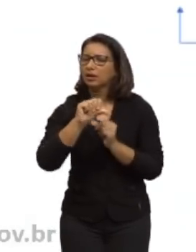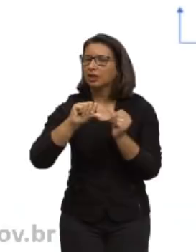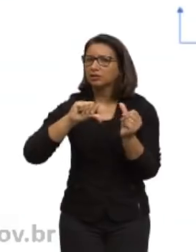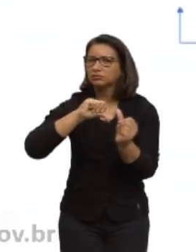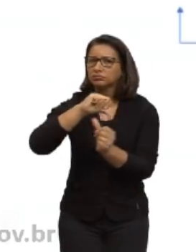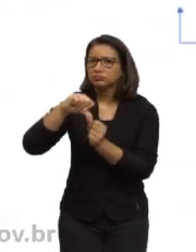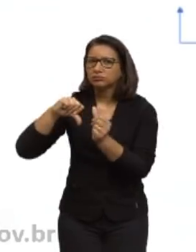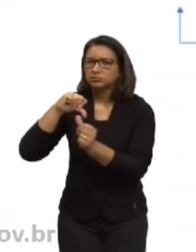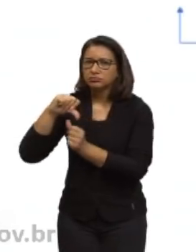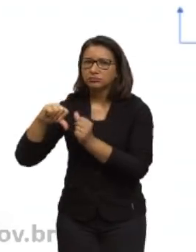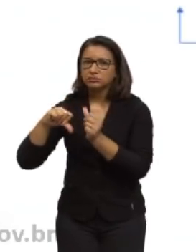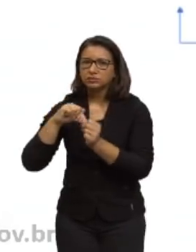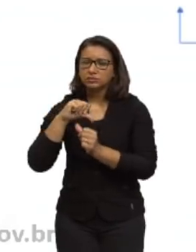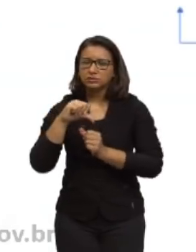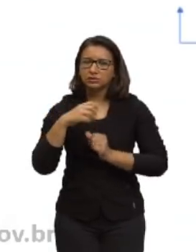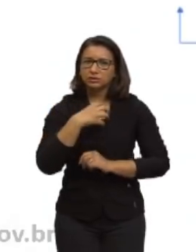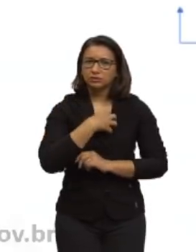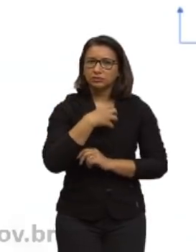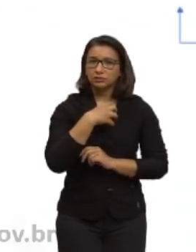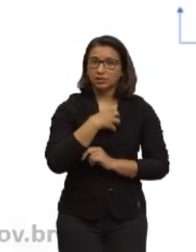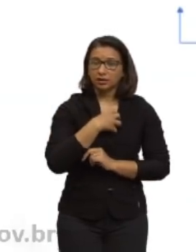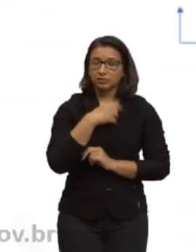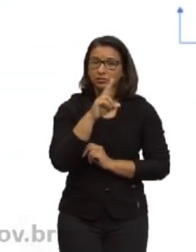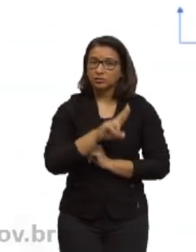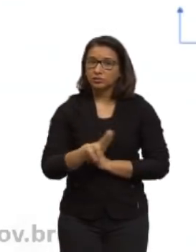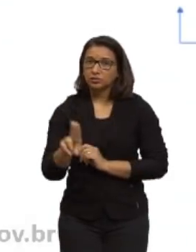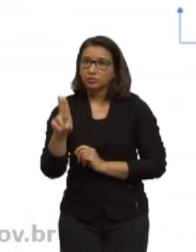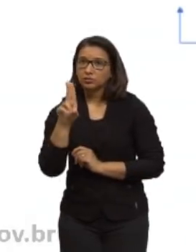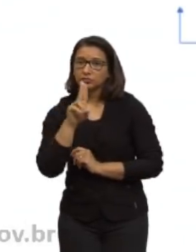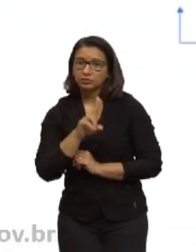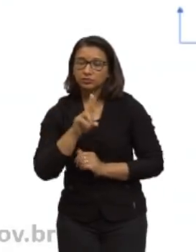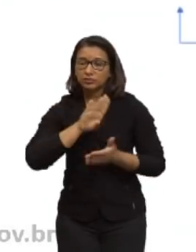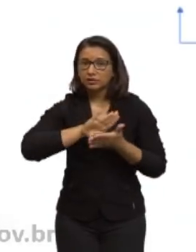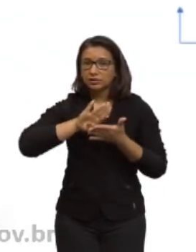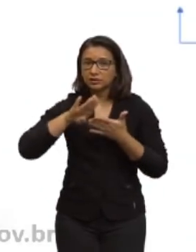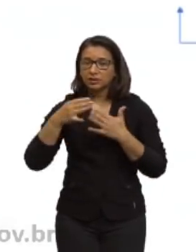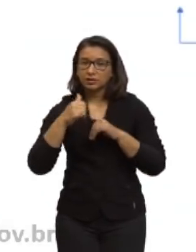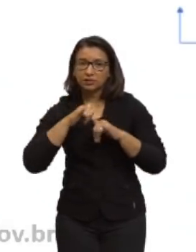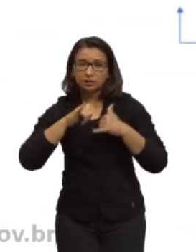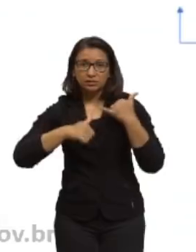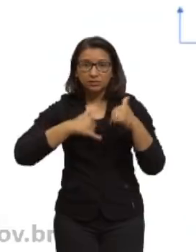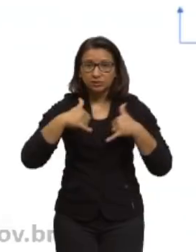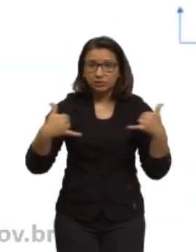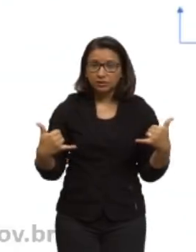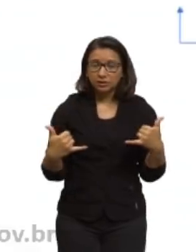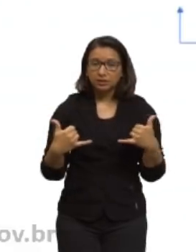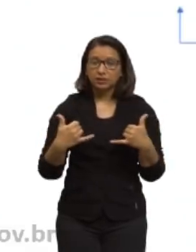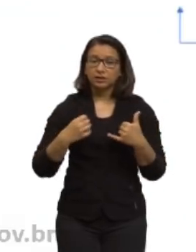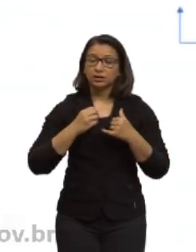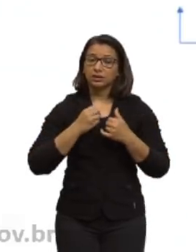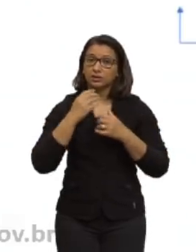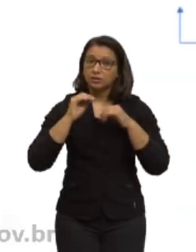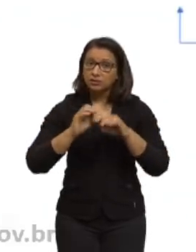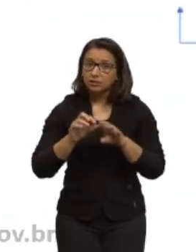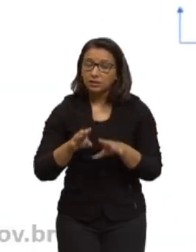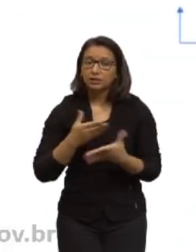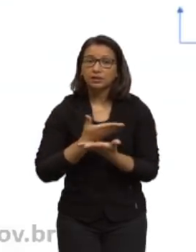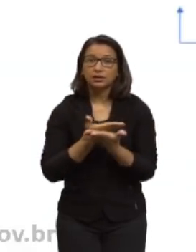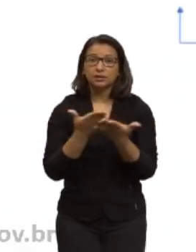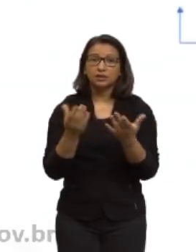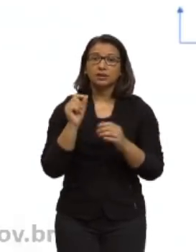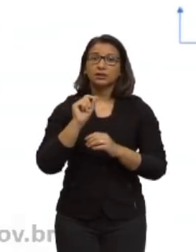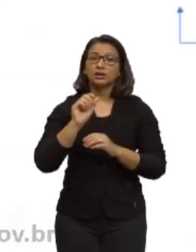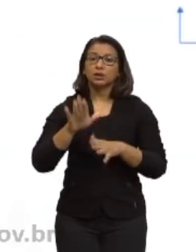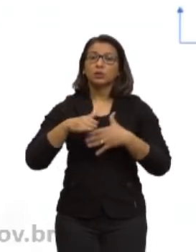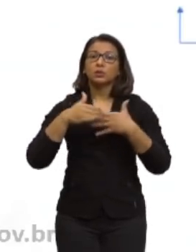mudanças de estado físico com a inserção e retirada de energia e aí eu disse para vocês que quando eu vou